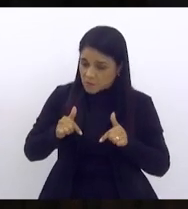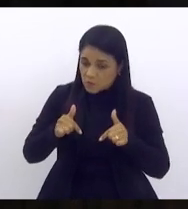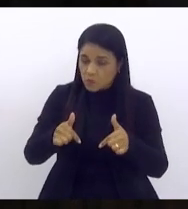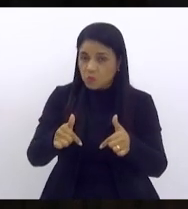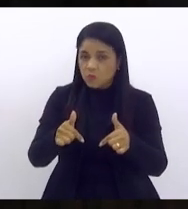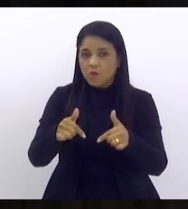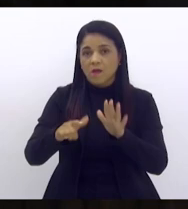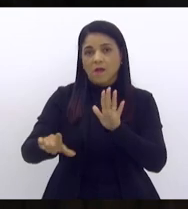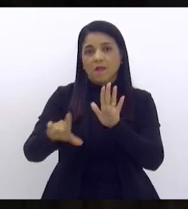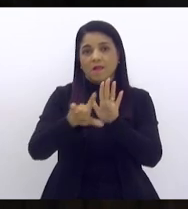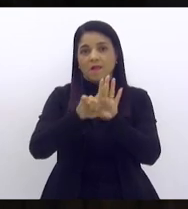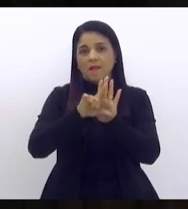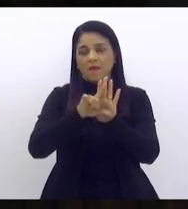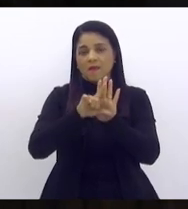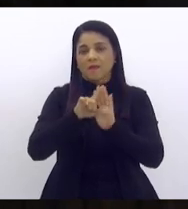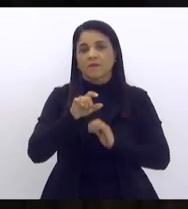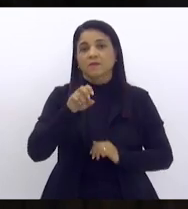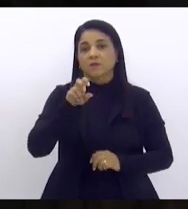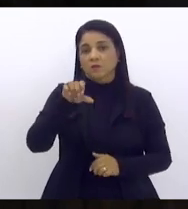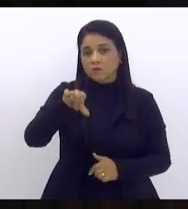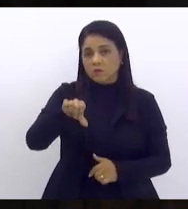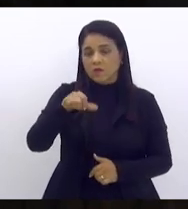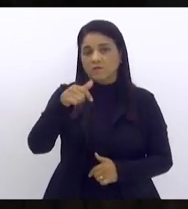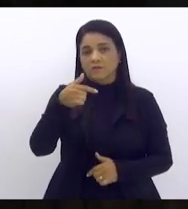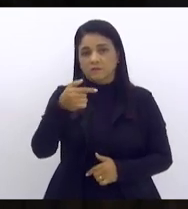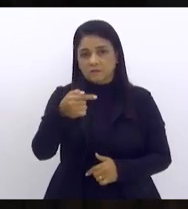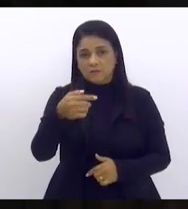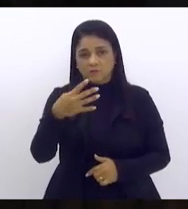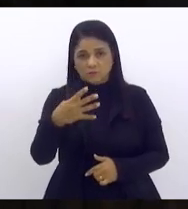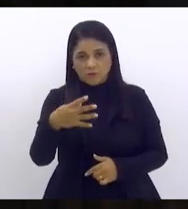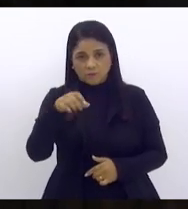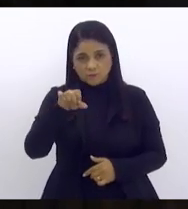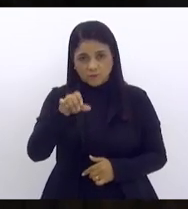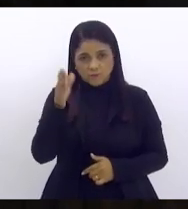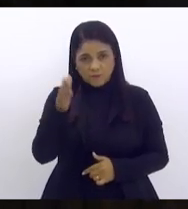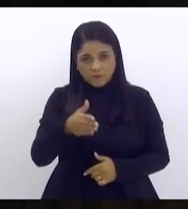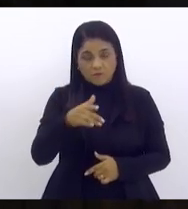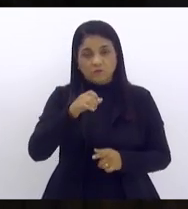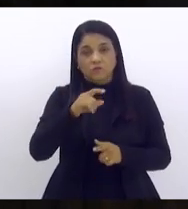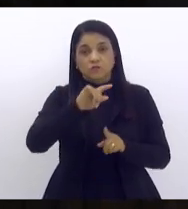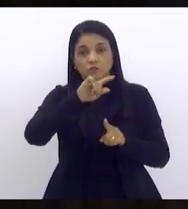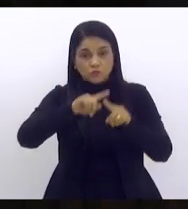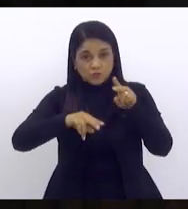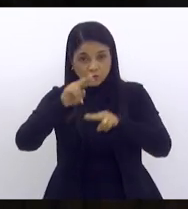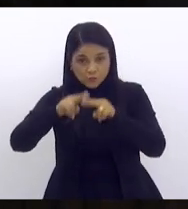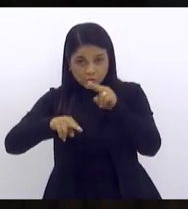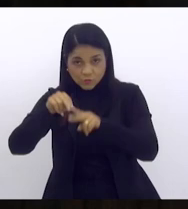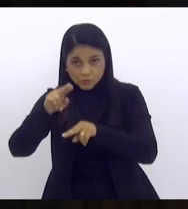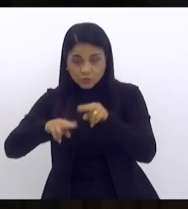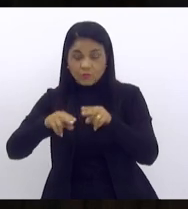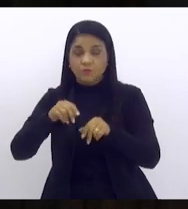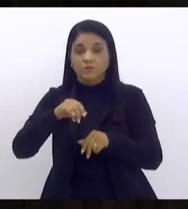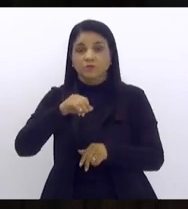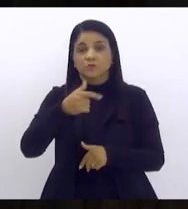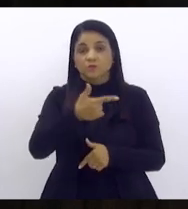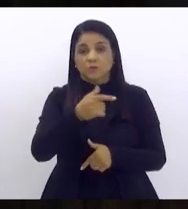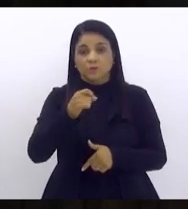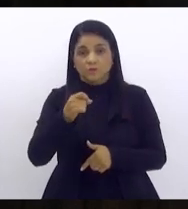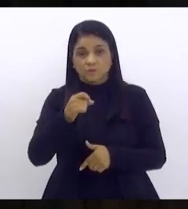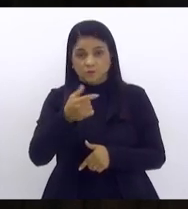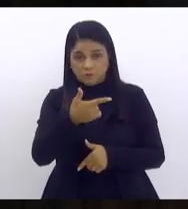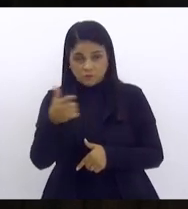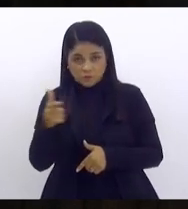à Lei Estadual número 9749, de 29 de junho de 2022, que institui a